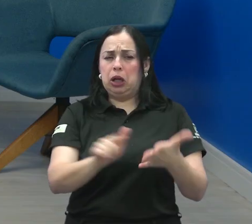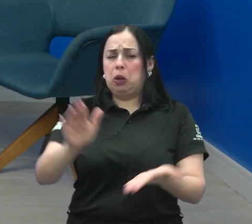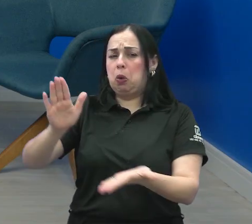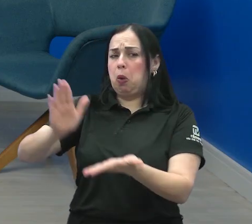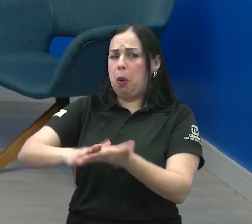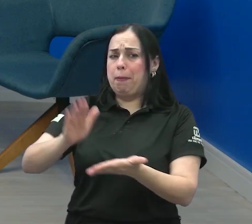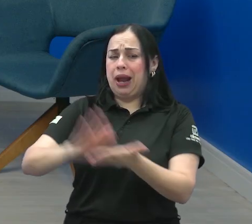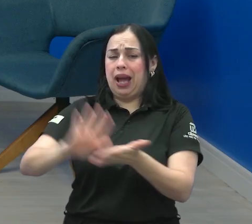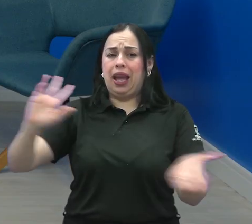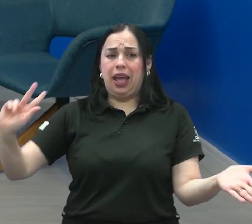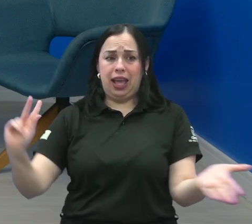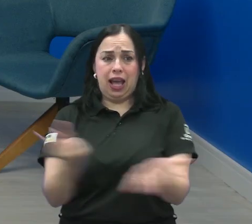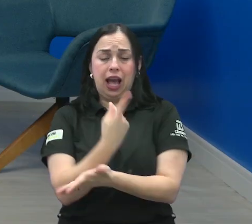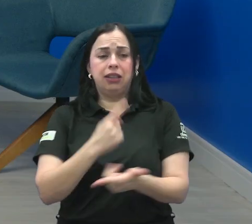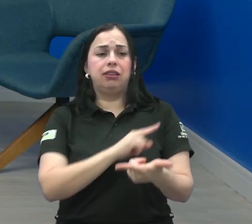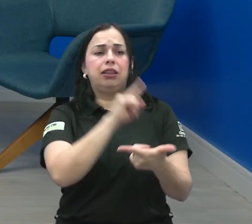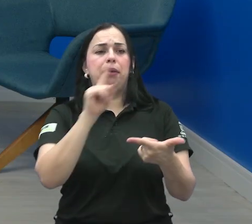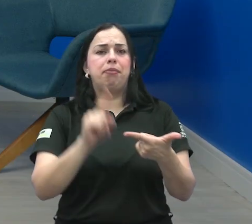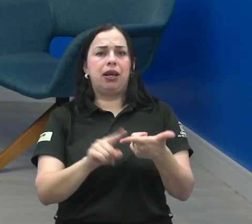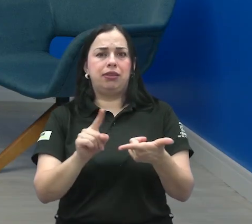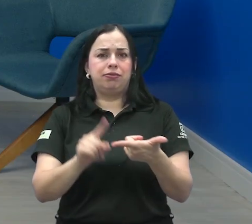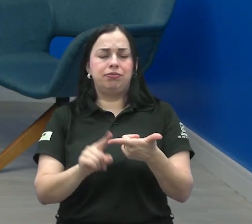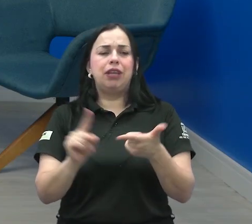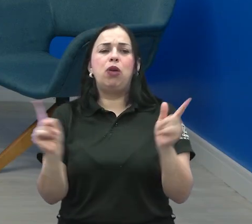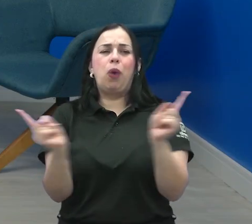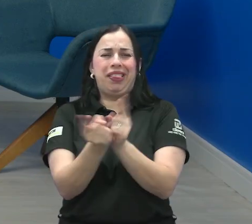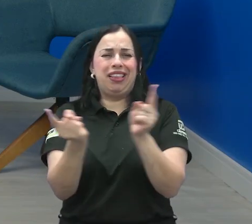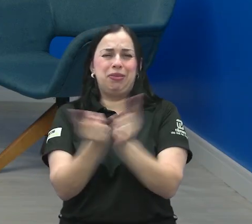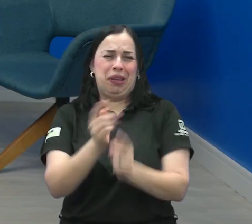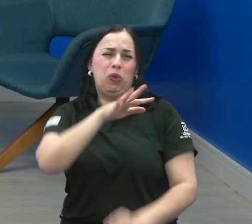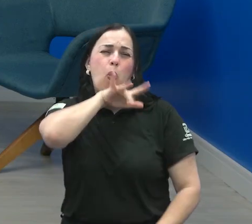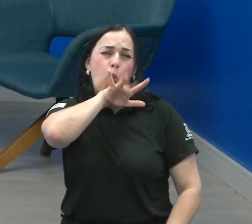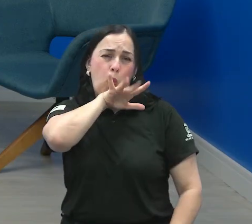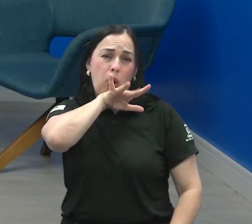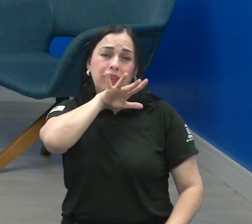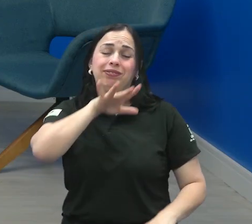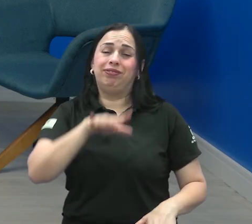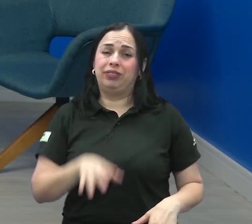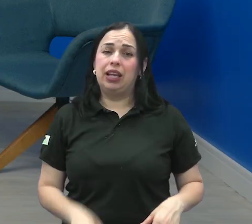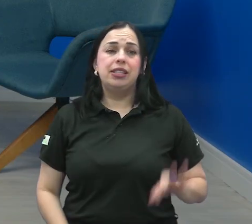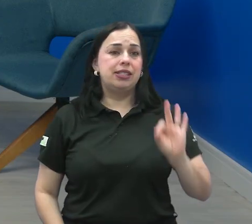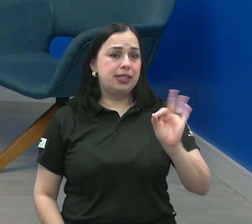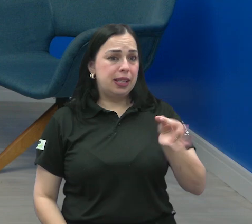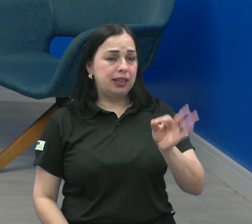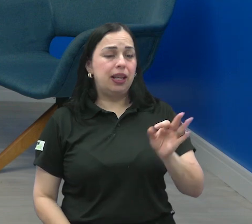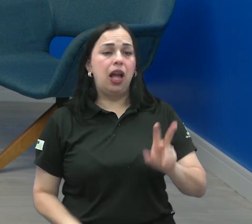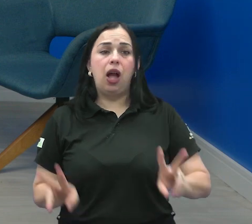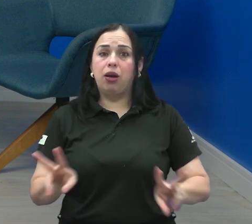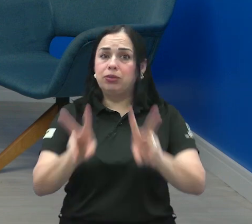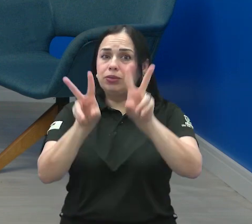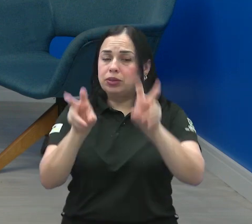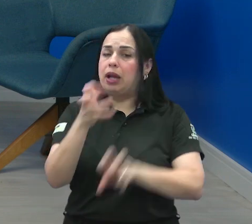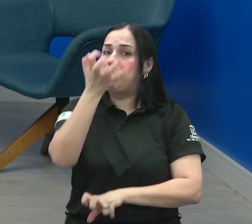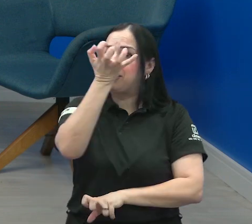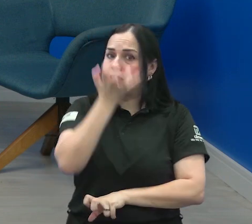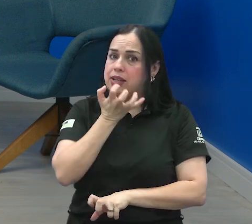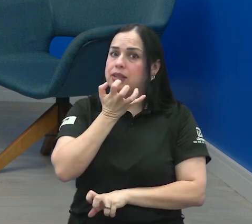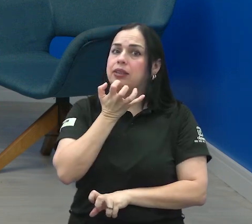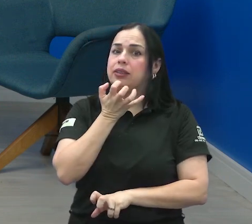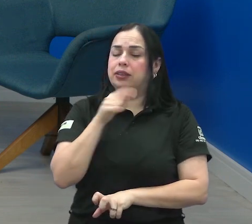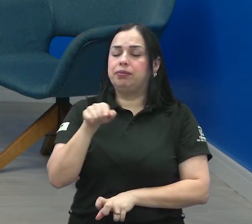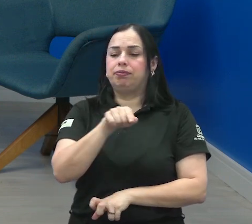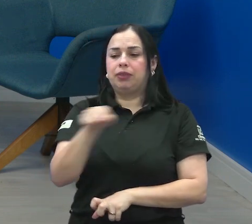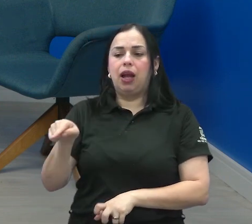muitos problemas, desde cobranças abusivas até mesmo a falha na prestação de serviço. Com certeza, Érica, um